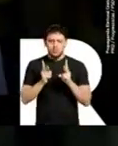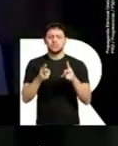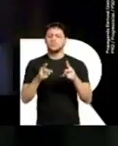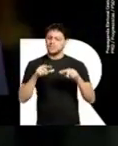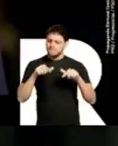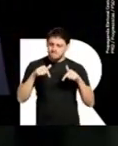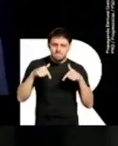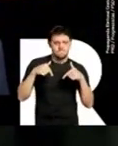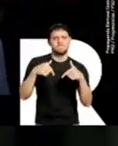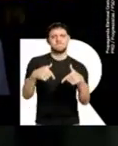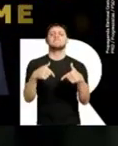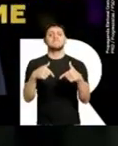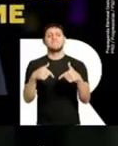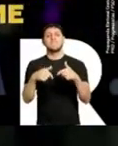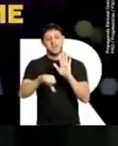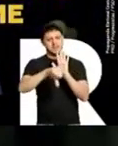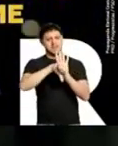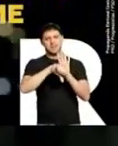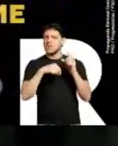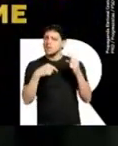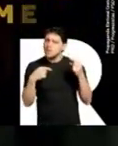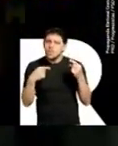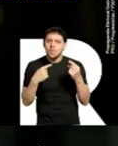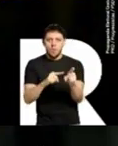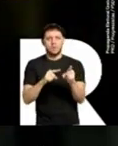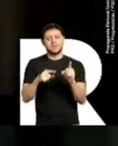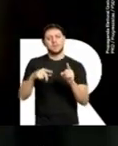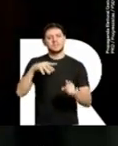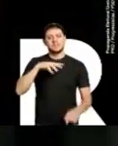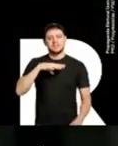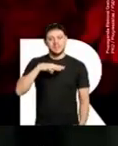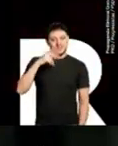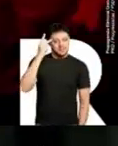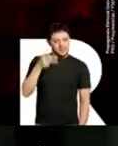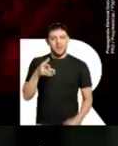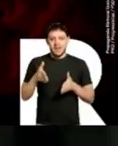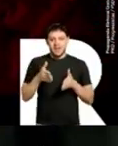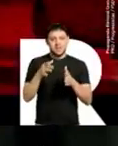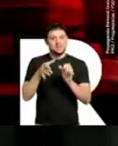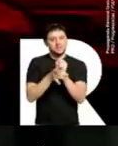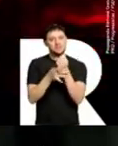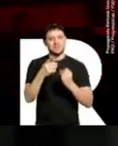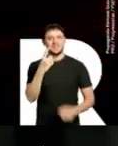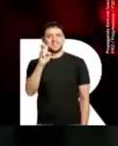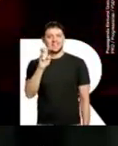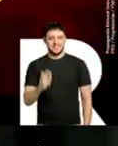Continuaremos implacáveis no combate ao crime na cidade de São Paulo.